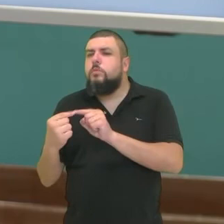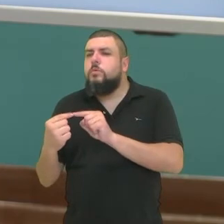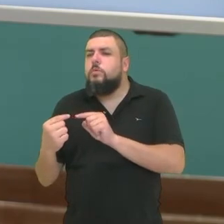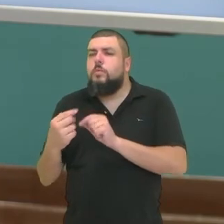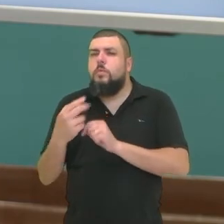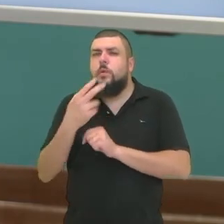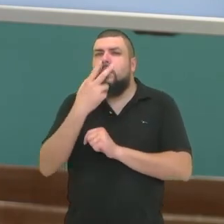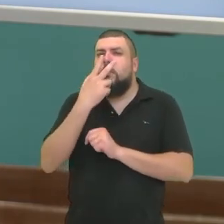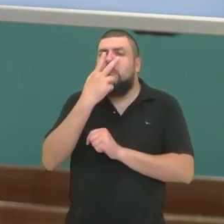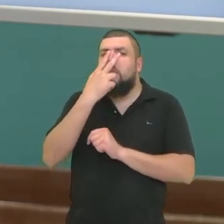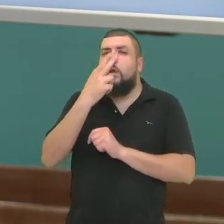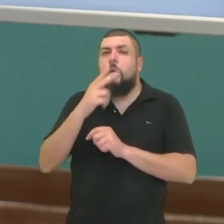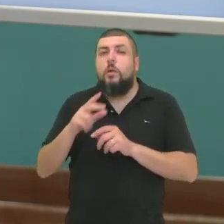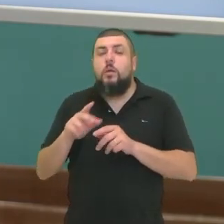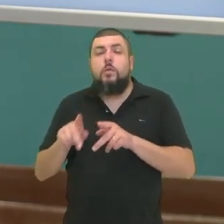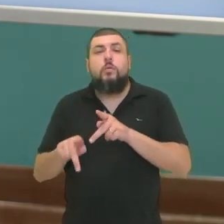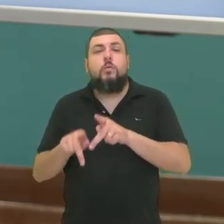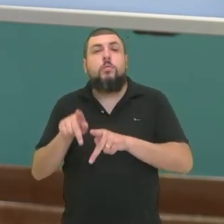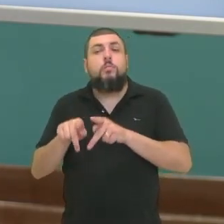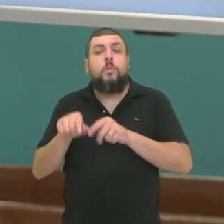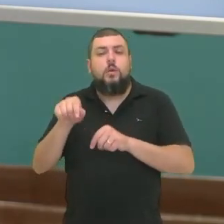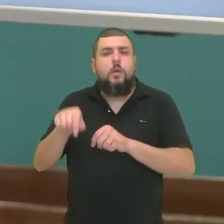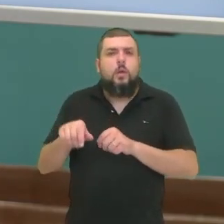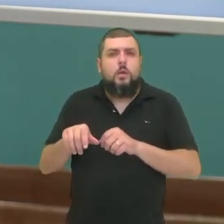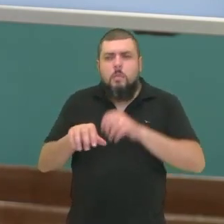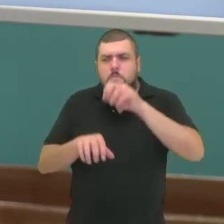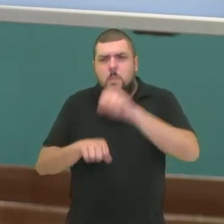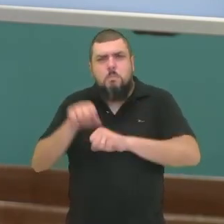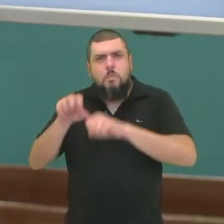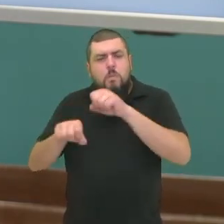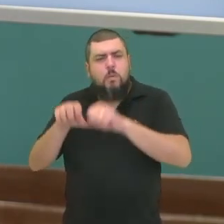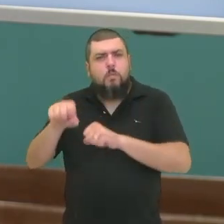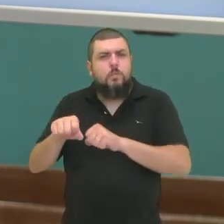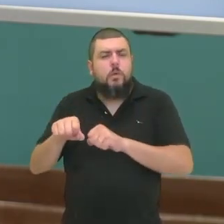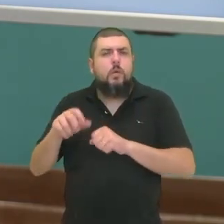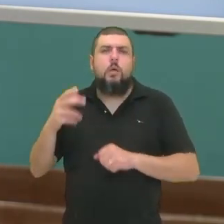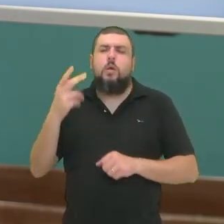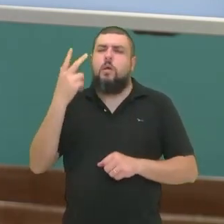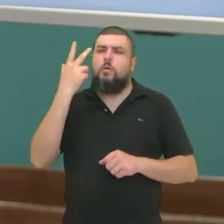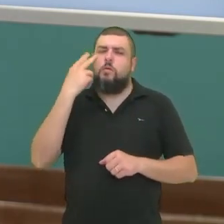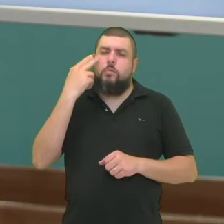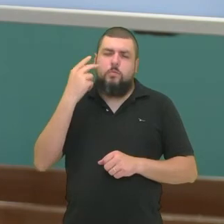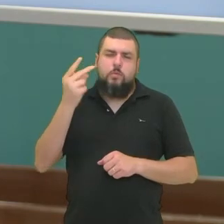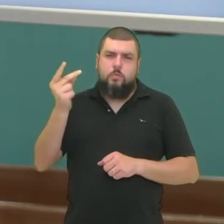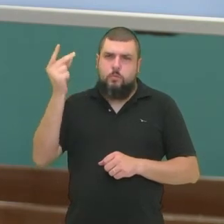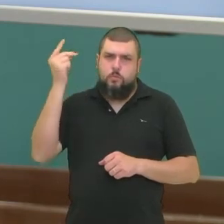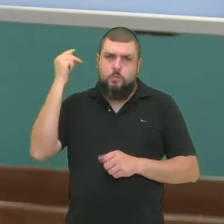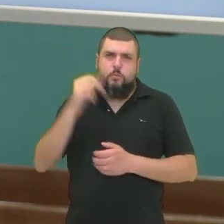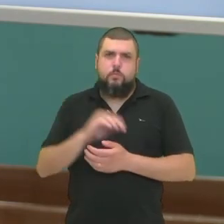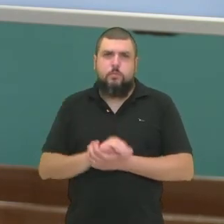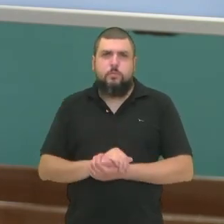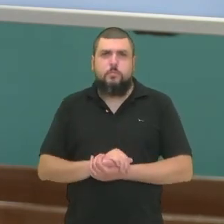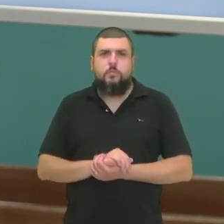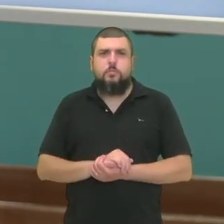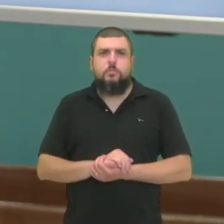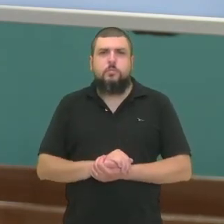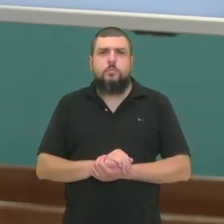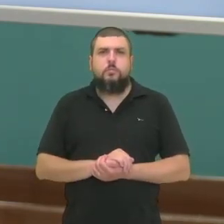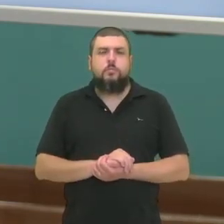impressão de que as pessoas que estão ali estão dominando alguma coisa, era bem comum nessa época do colonialismo.